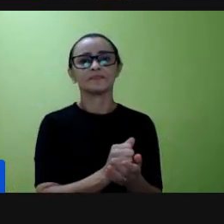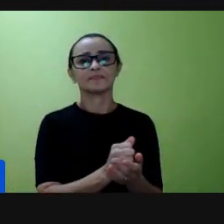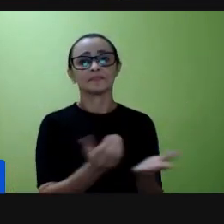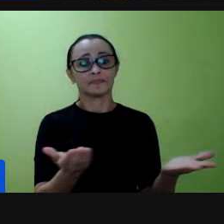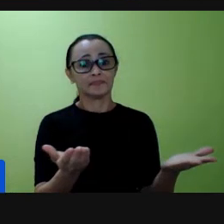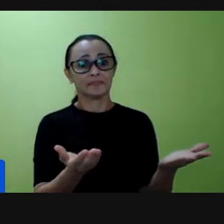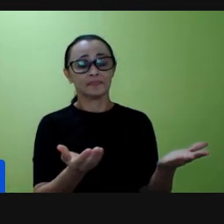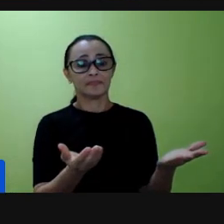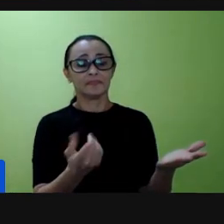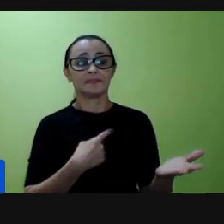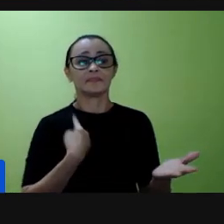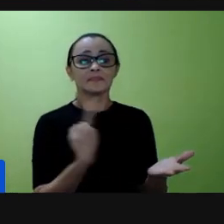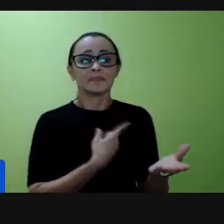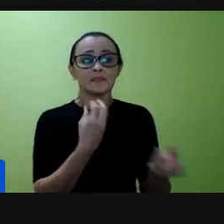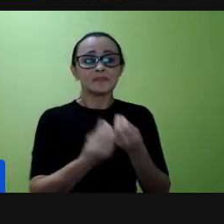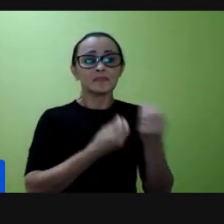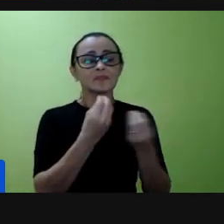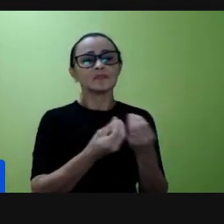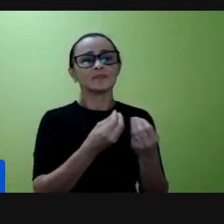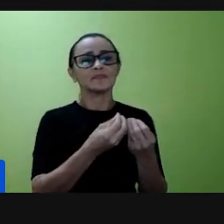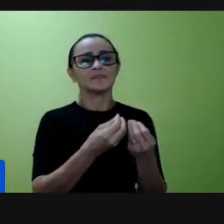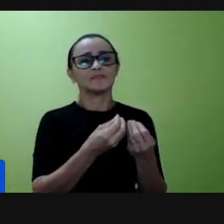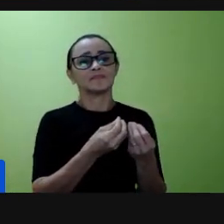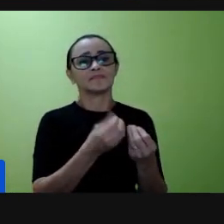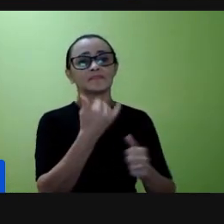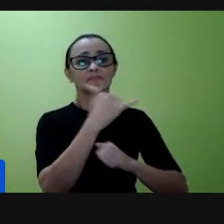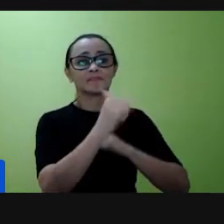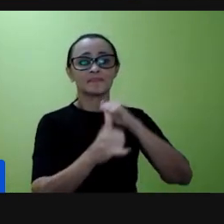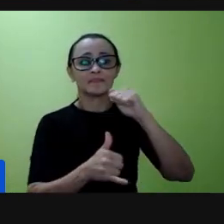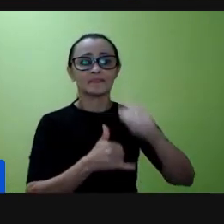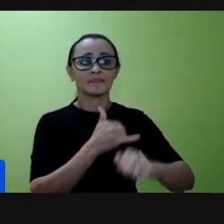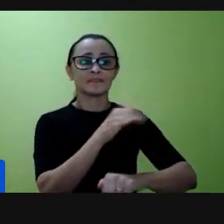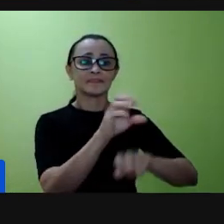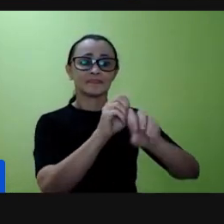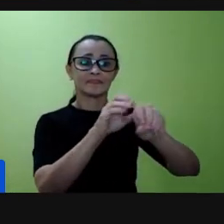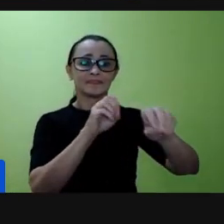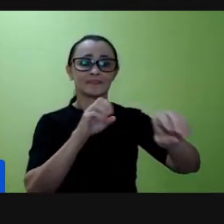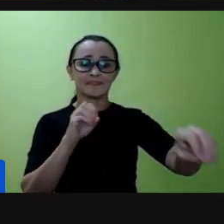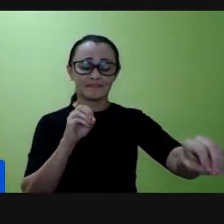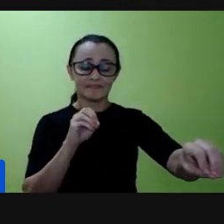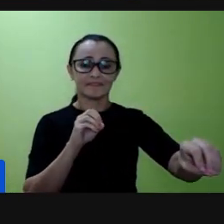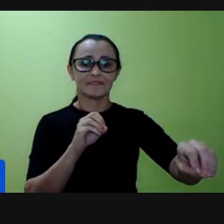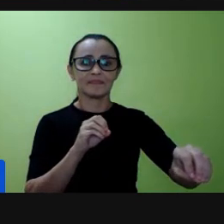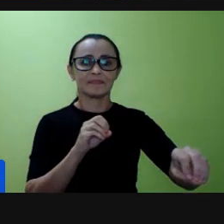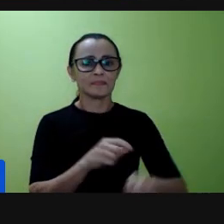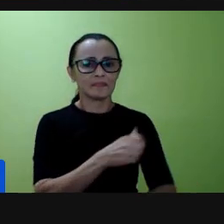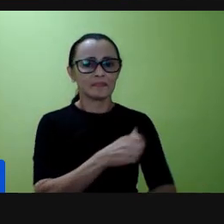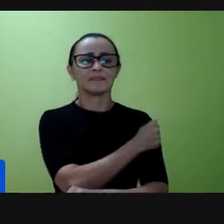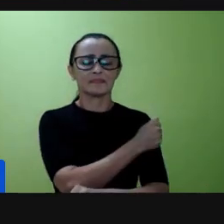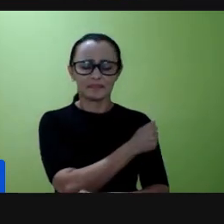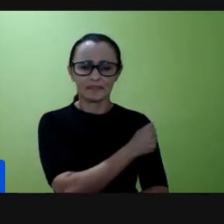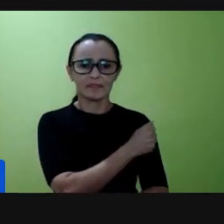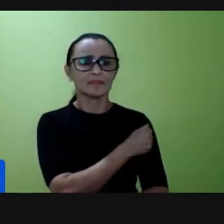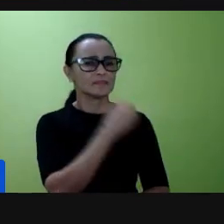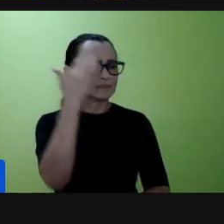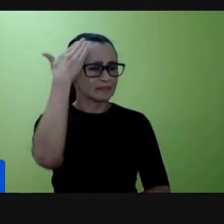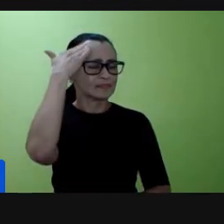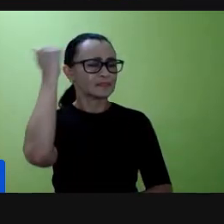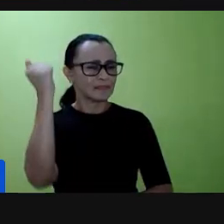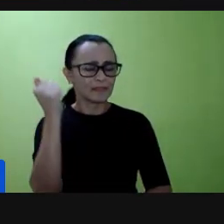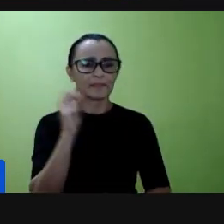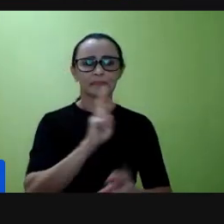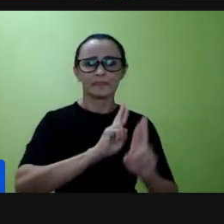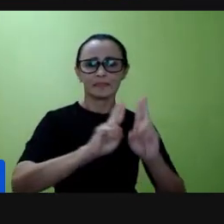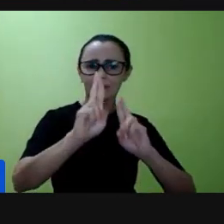dar aula online? Eles não sabem, eles conseguem acompanhar, eles respondem pelos formulários, eles